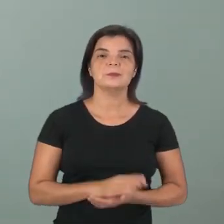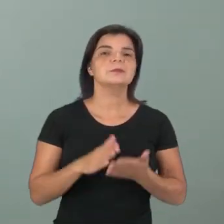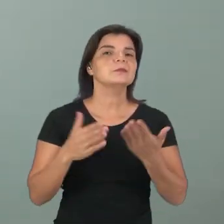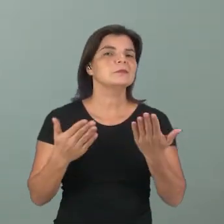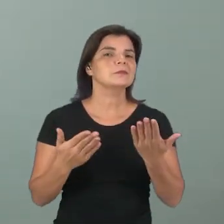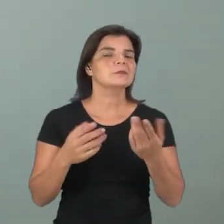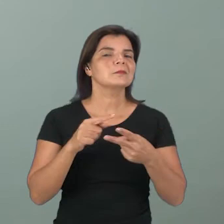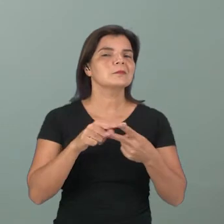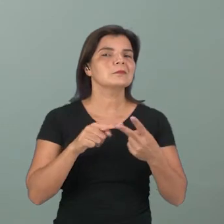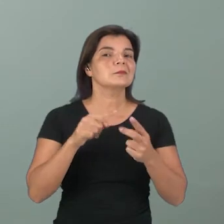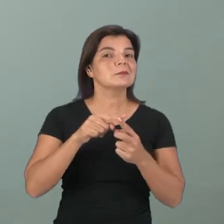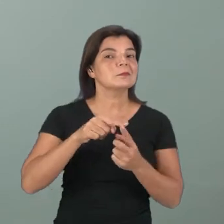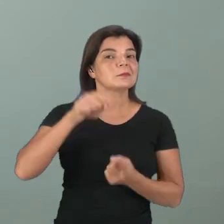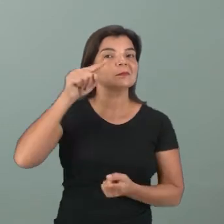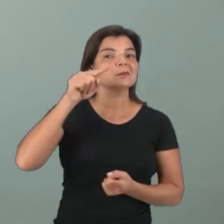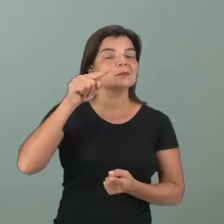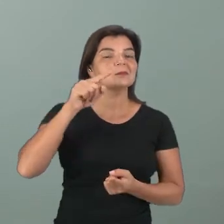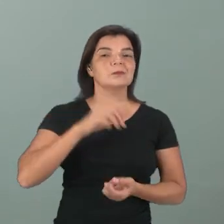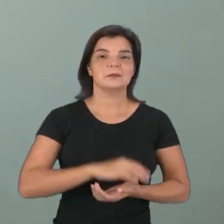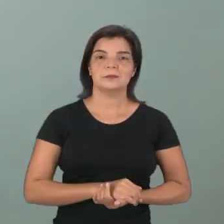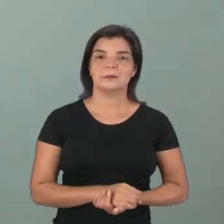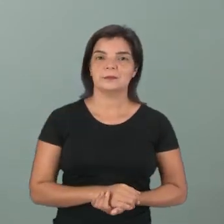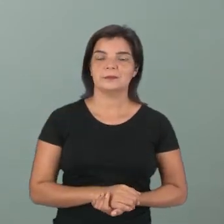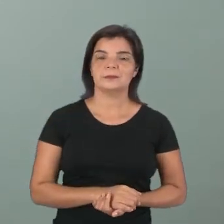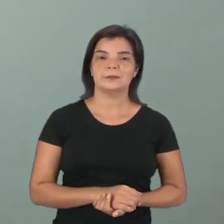Qual dos dois é maior?